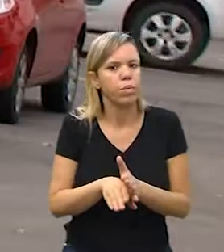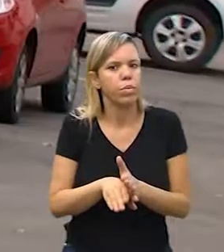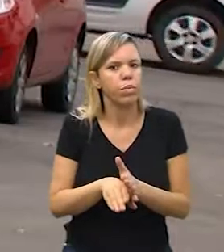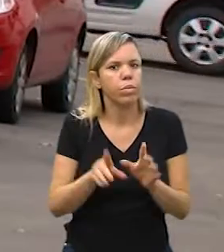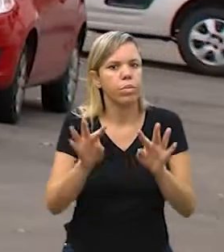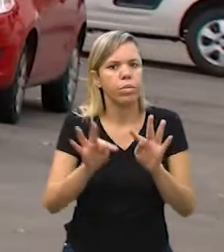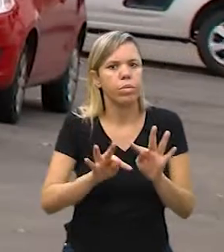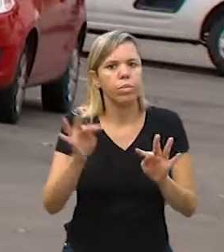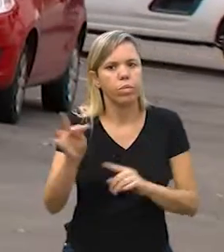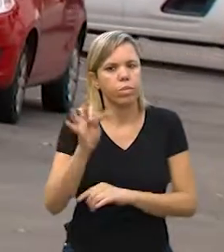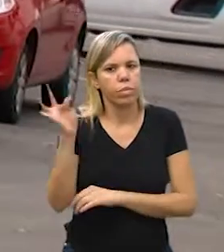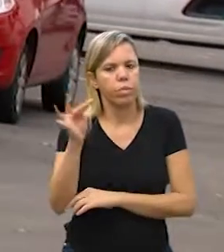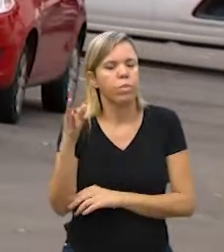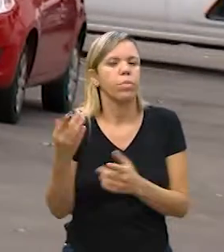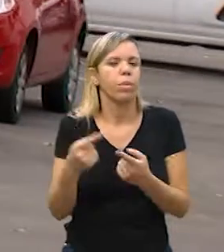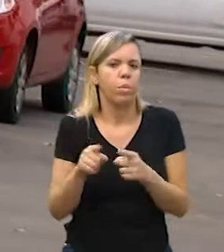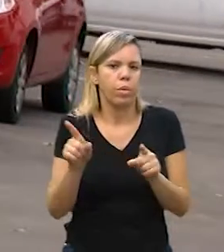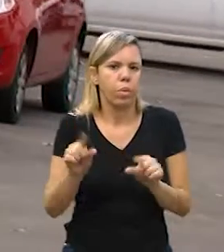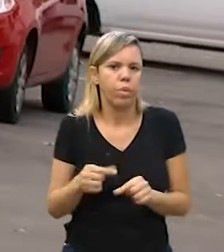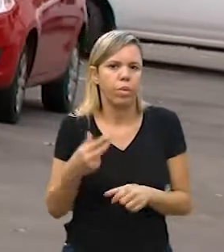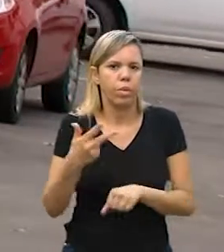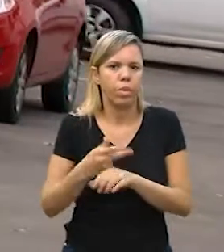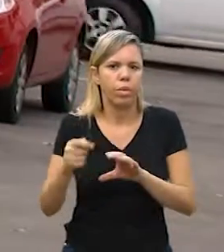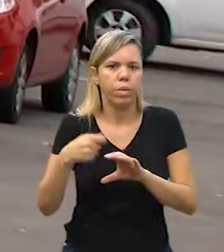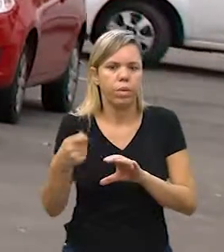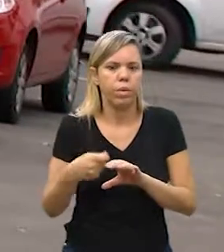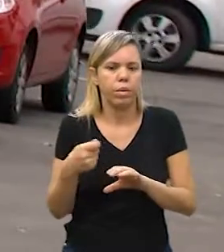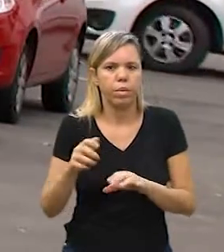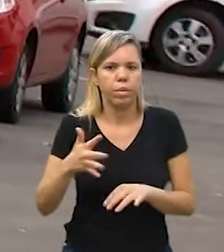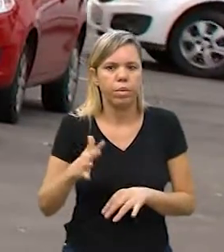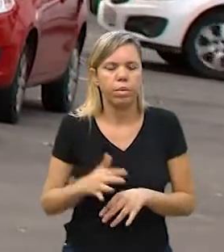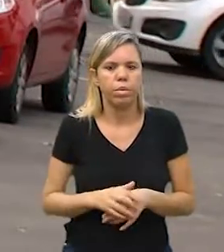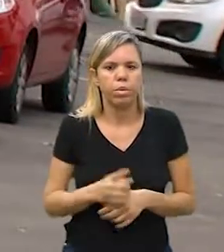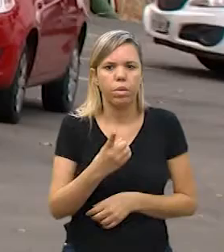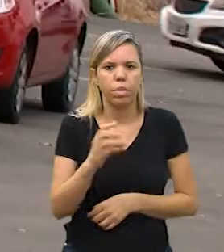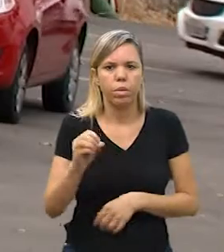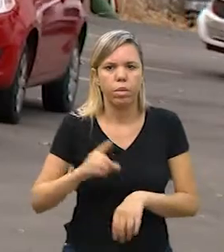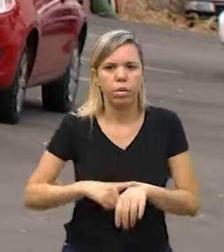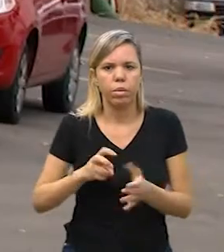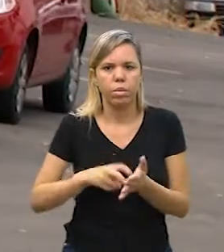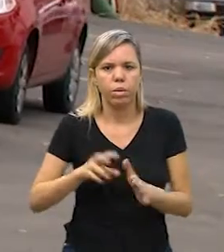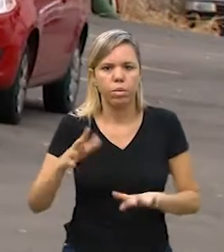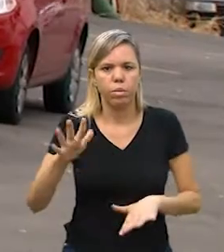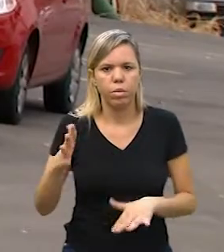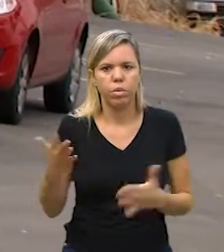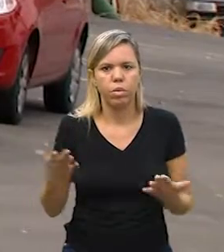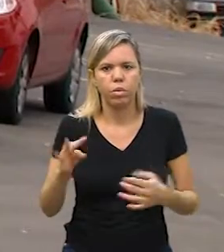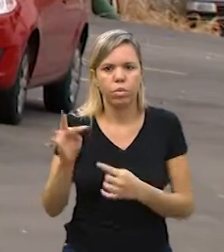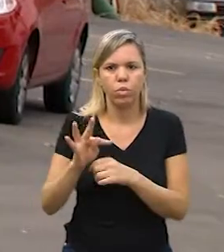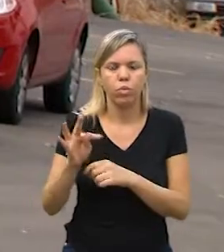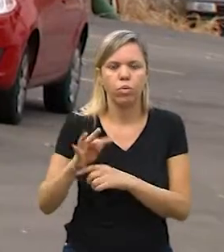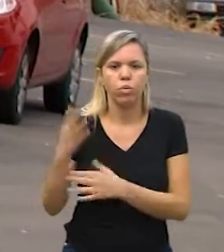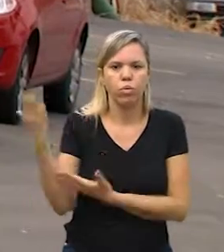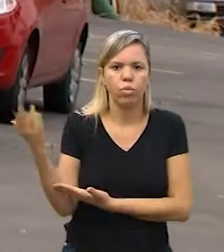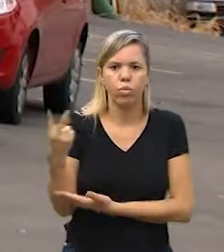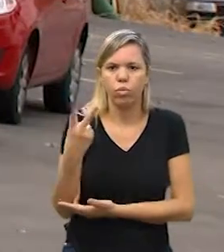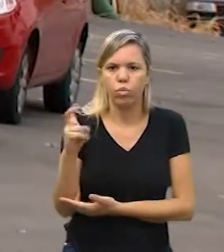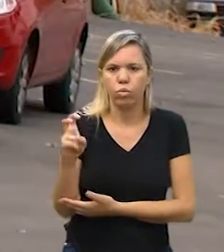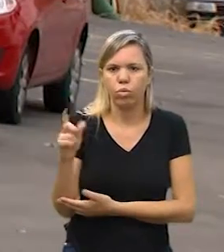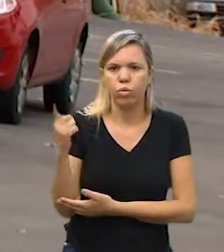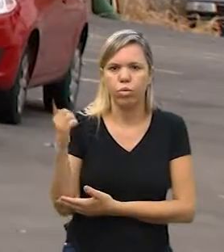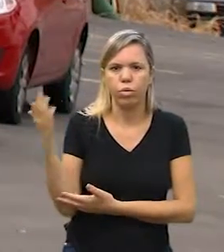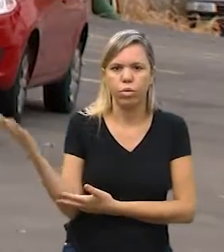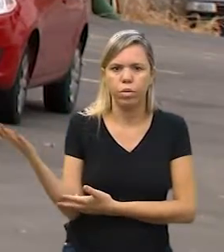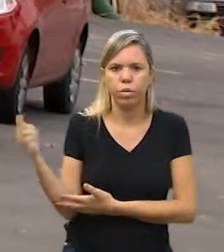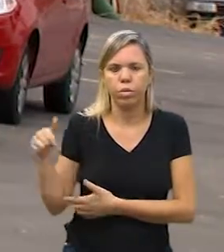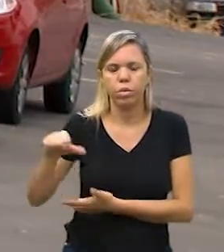as baixas temperaturas sim. Nós gravamos essa matéria por volta das 10 horas da manhã. E olha o termômetro,